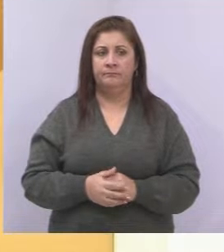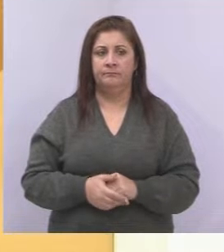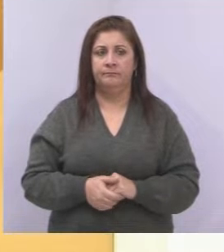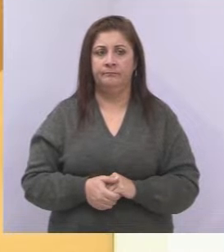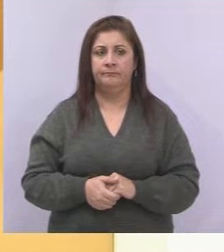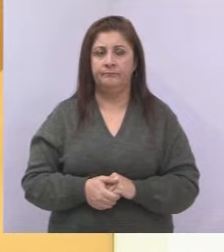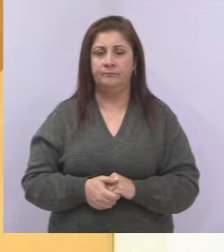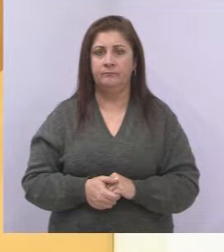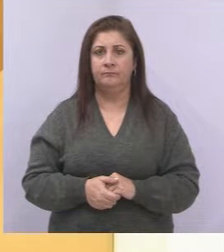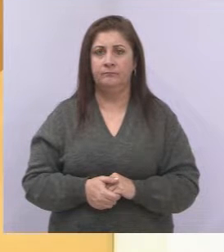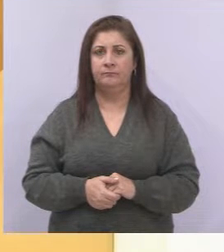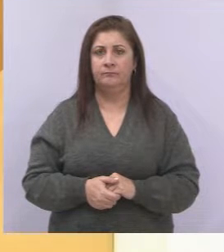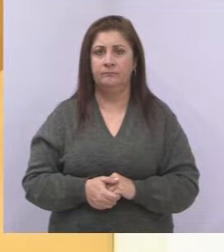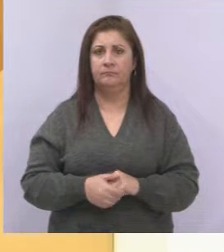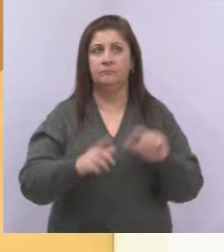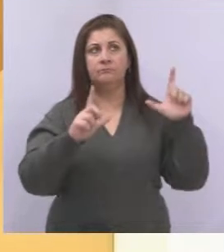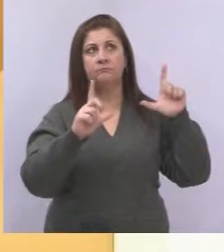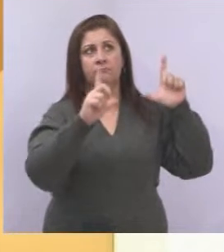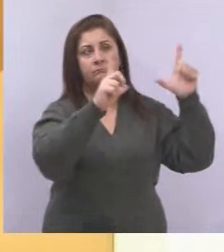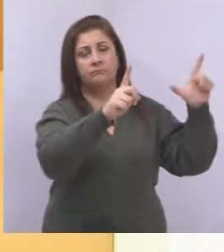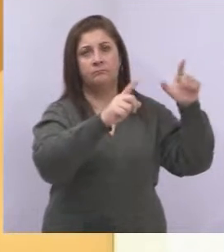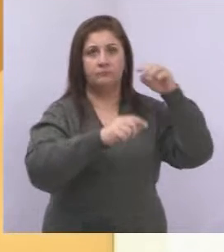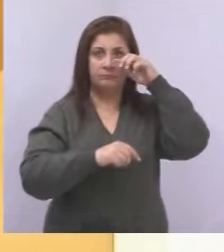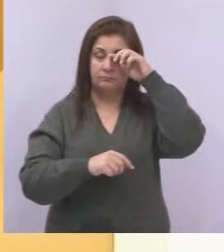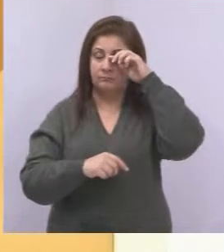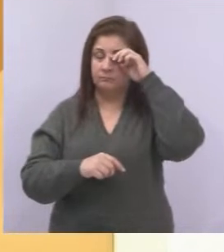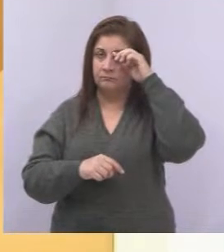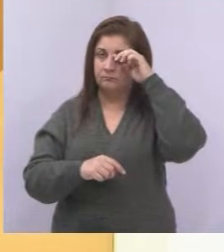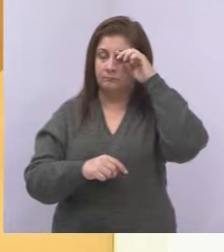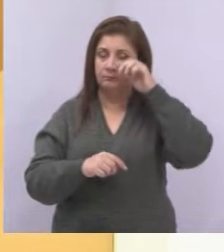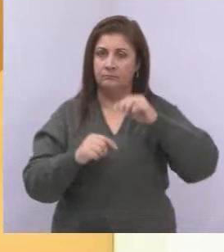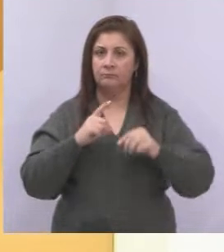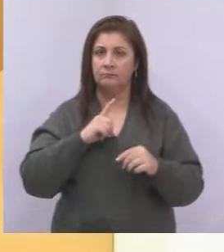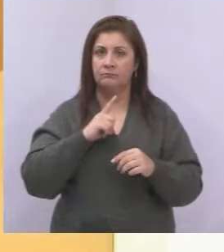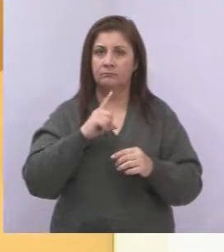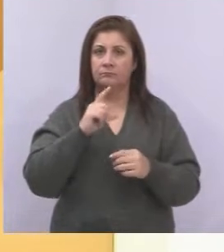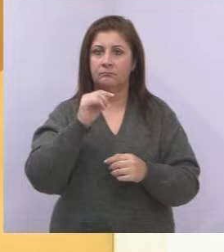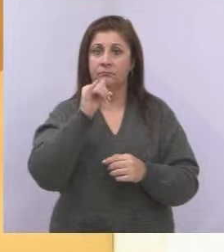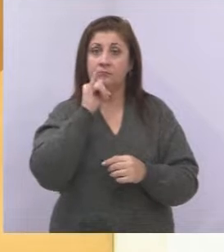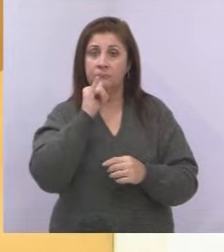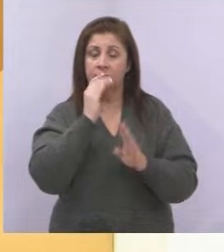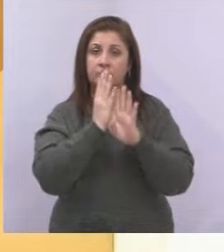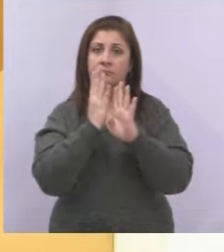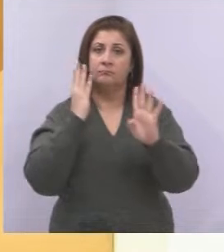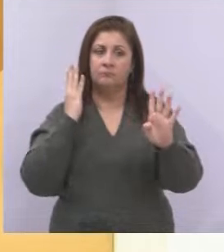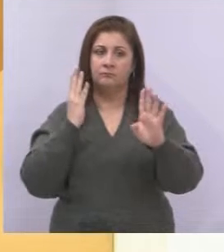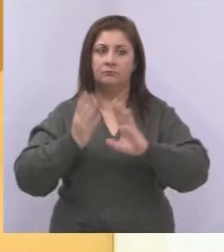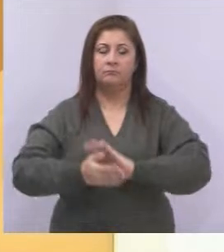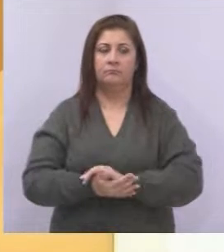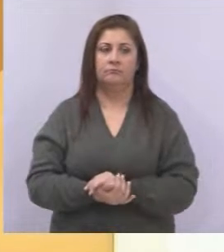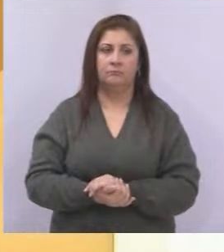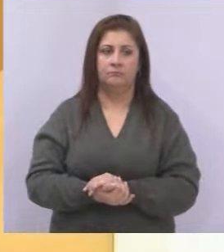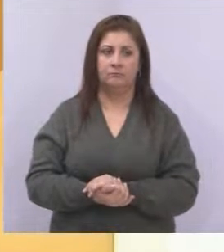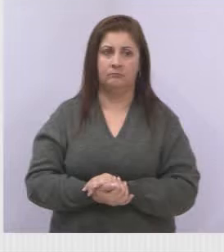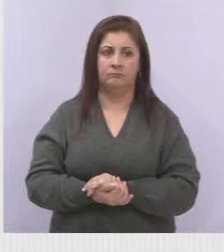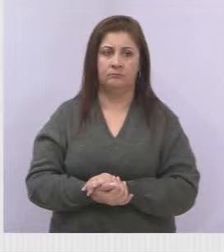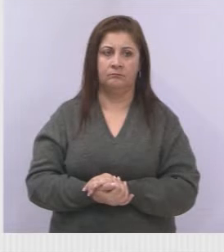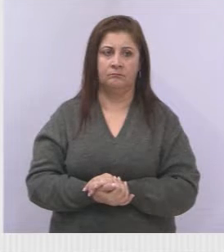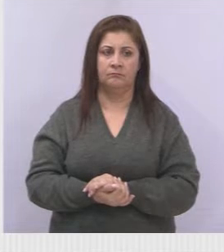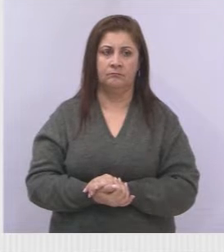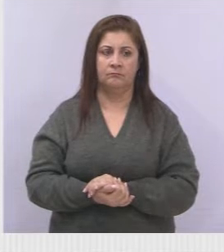que sejam fixados esses cartazes. Quer ver? Nós temos alguns exemplos de fila, tem a foto aí?